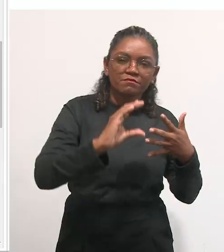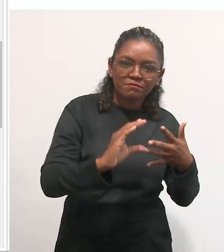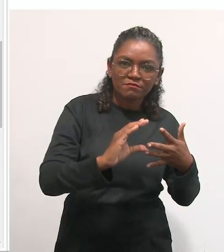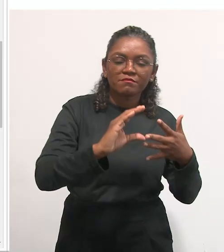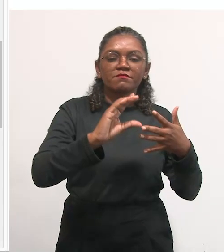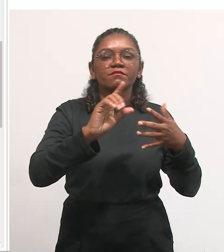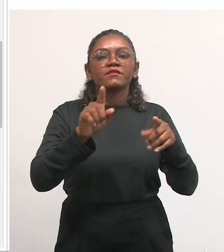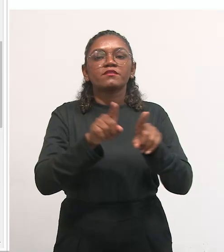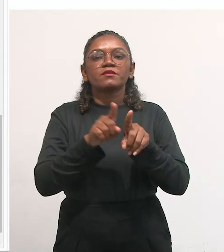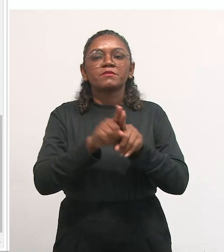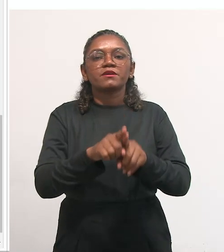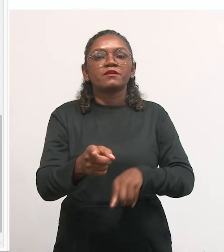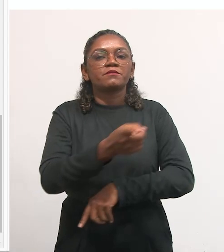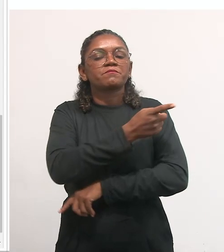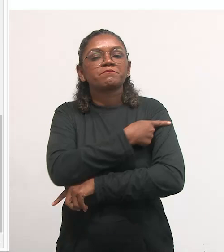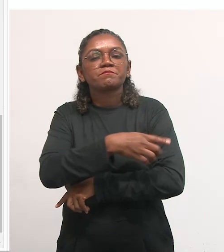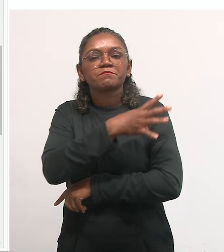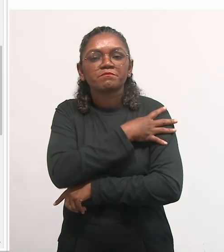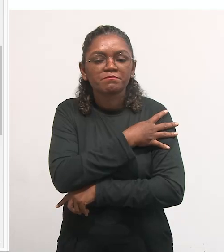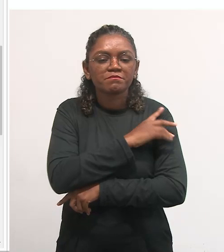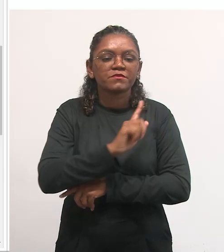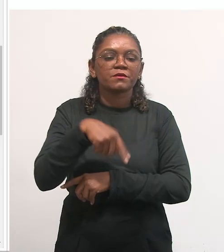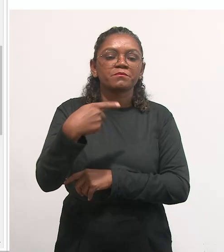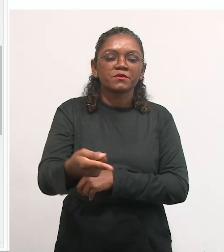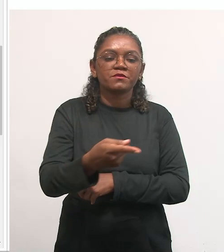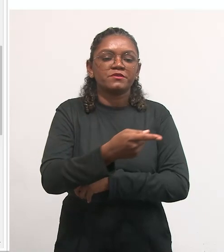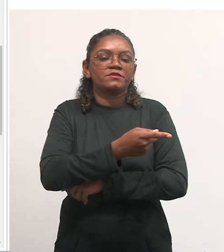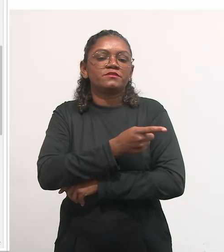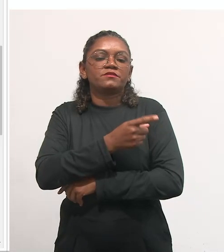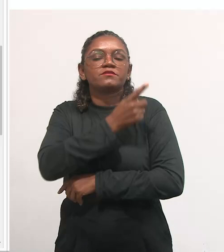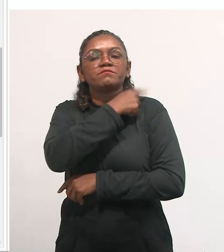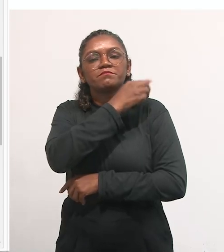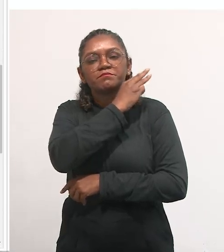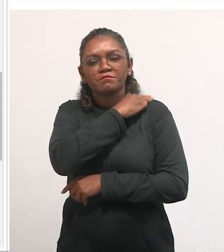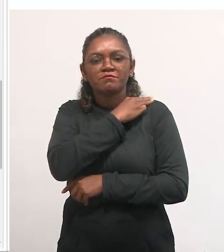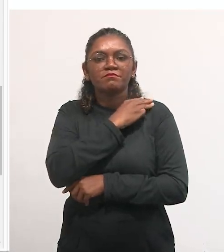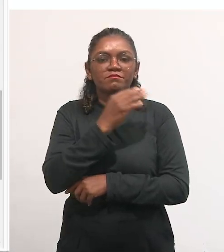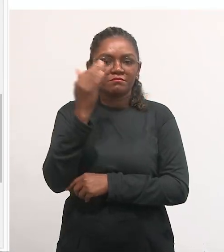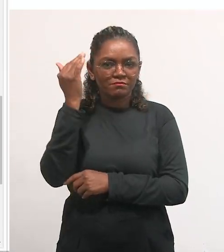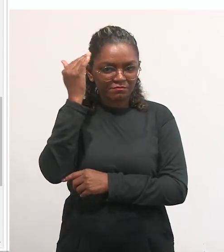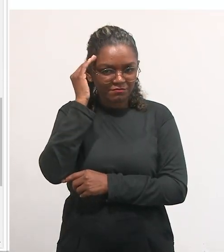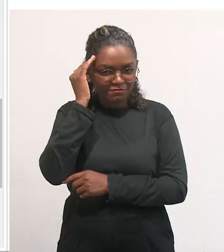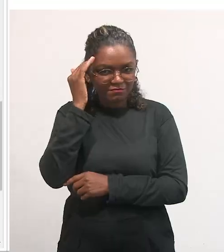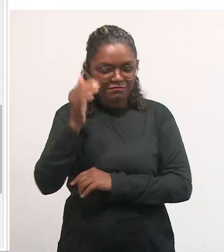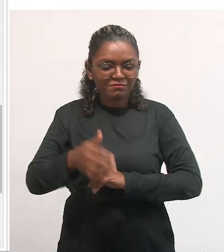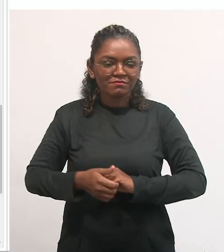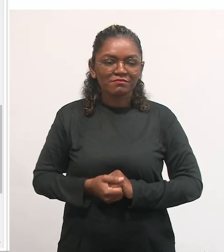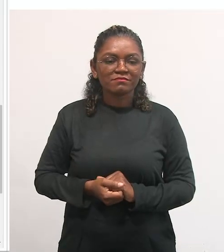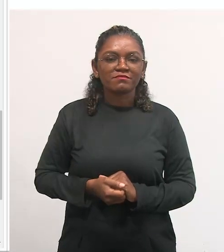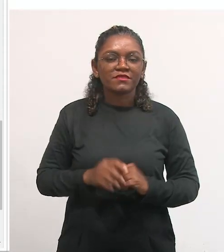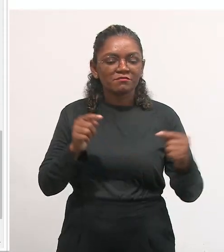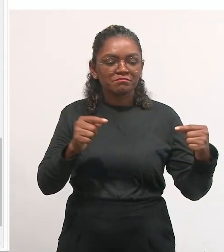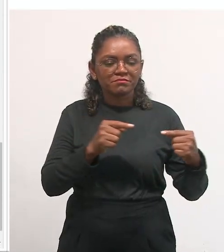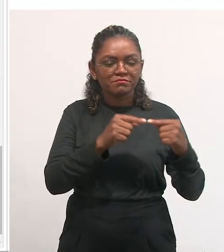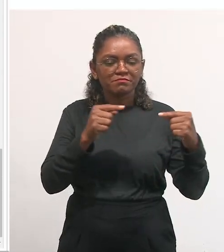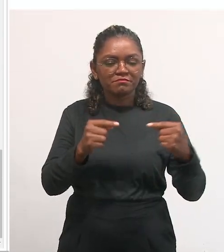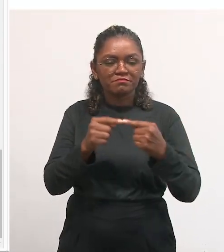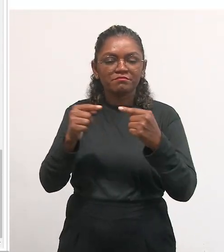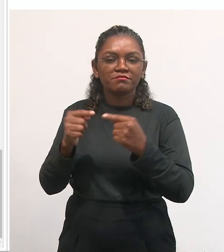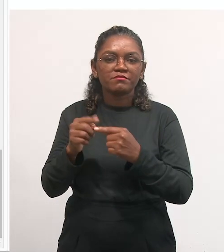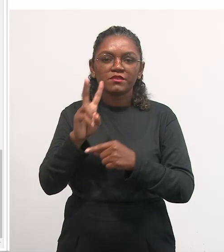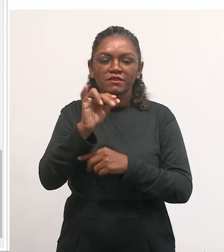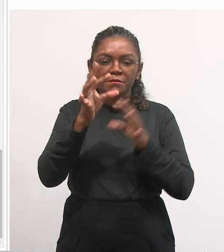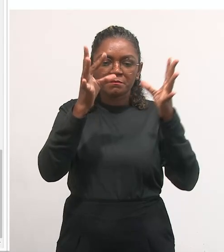ensino fundamental e depois para o ensino médio. Então, ele vai detalhando, olha, todos